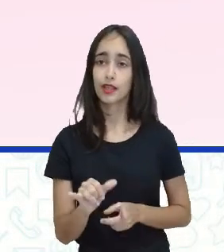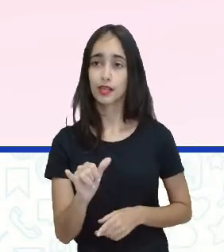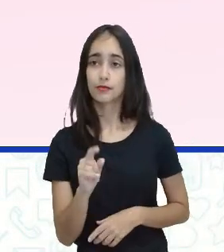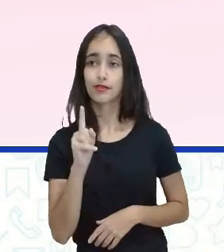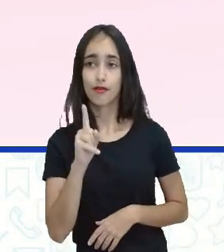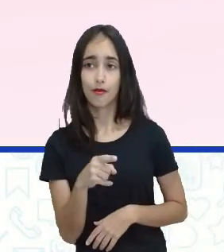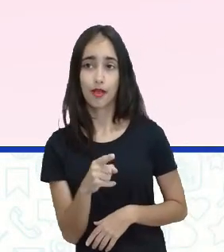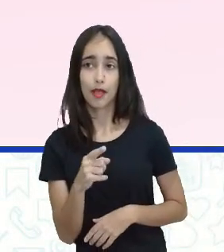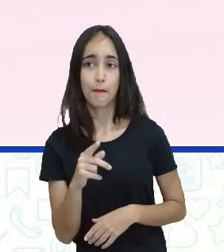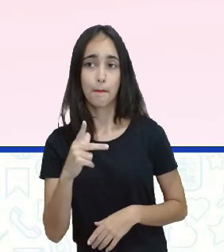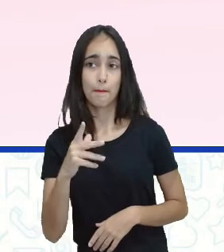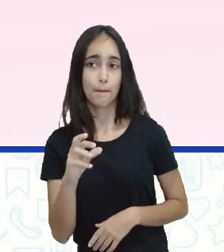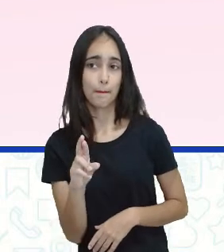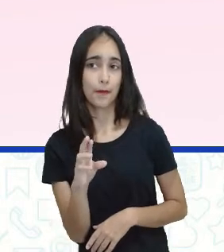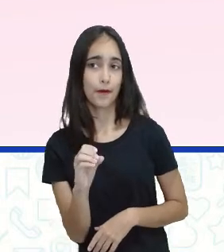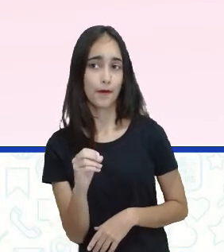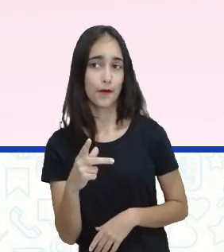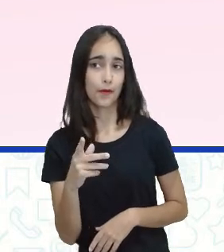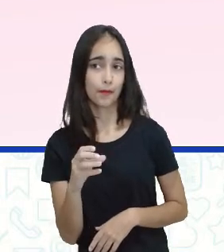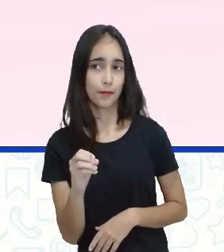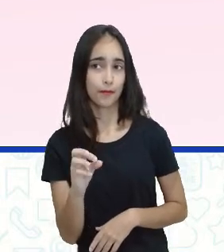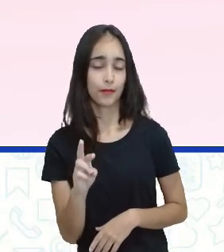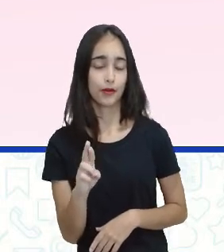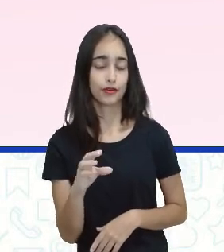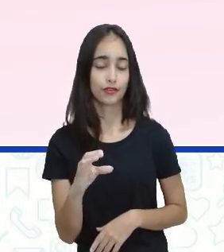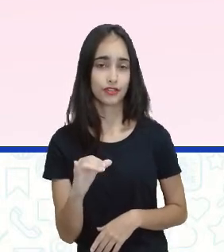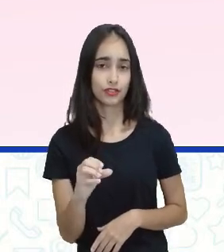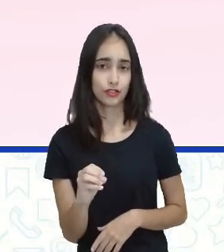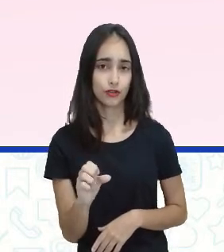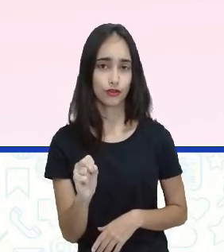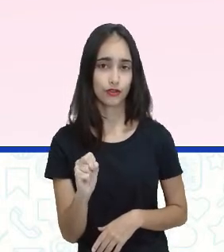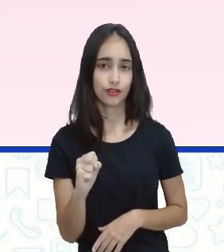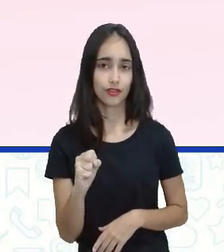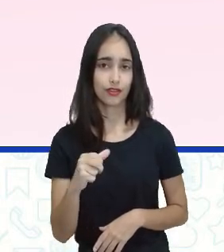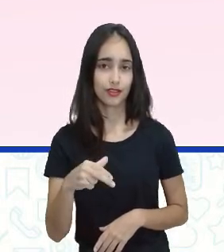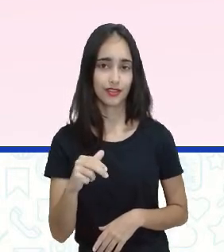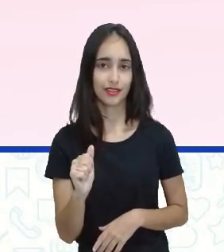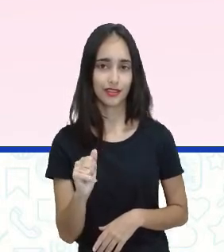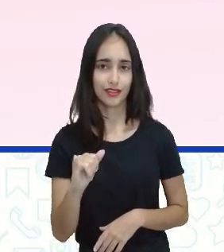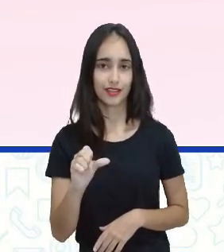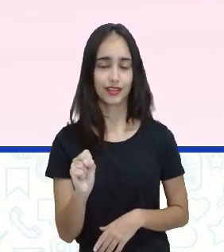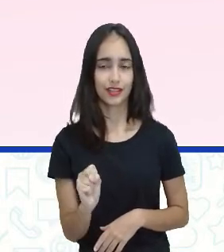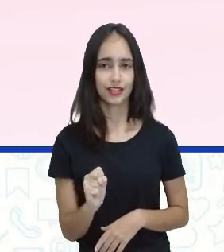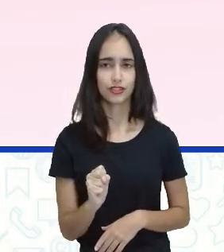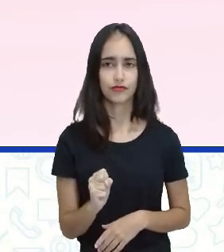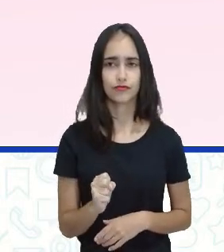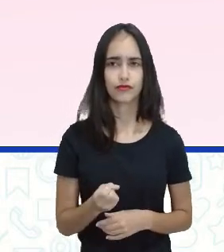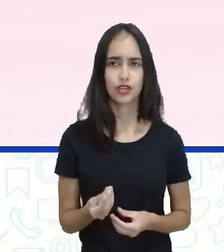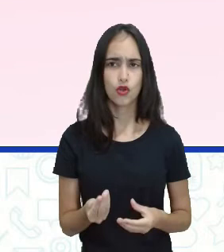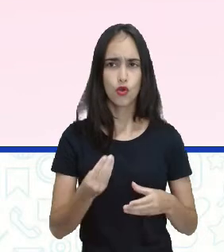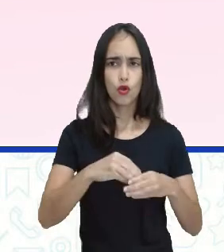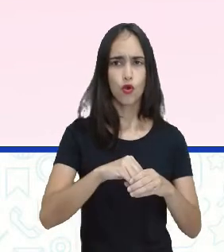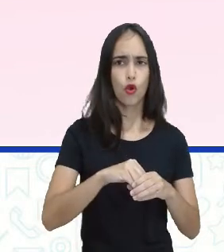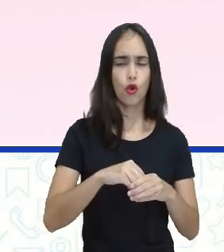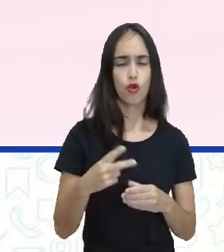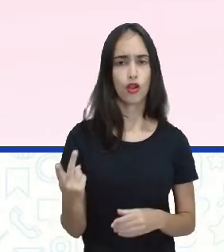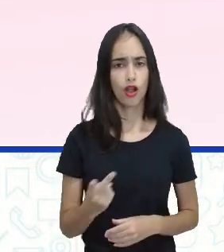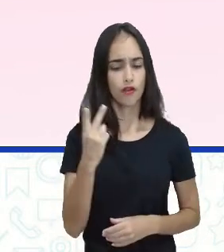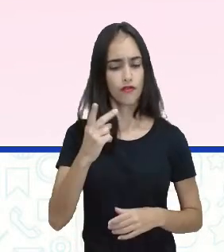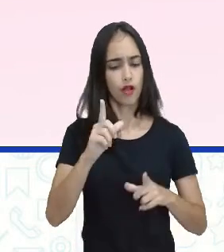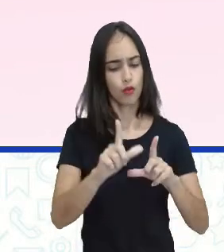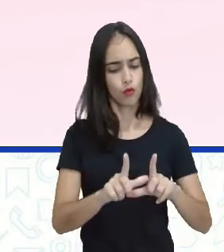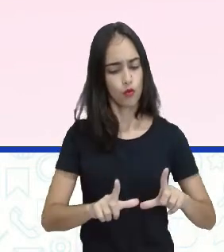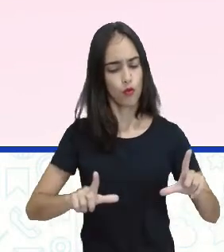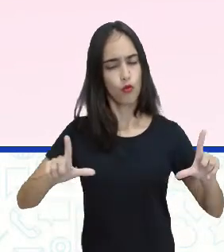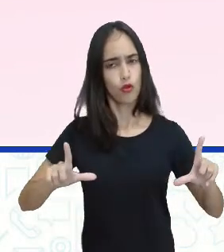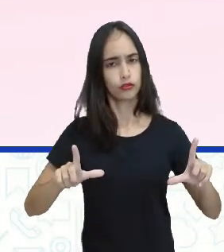diretamente proporcionais, ao colocarmos os valores de uma tabela em um gráfico, o formato que ele toma é o de